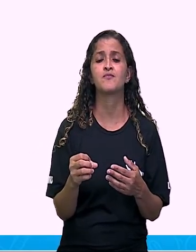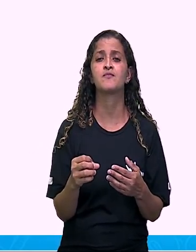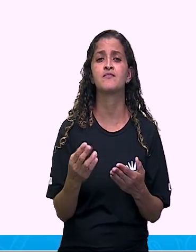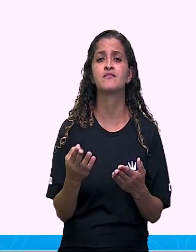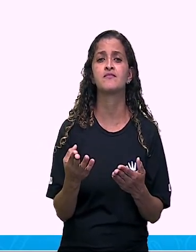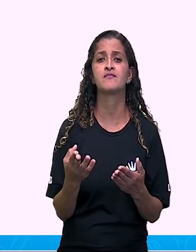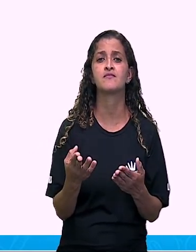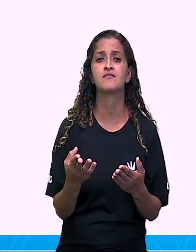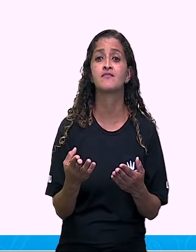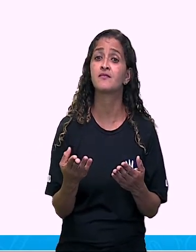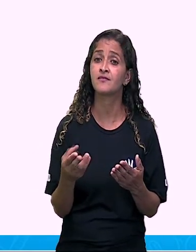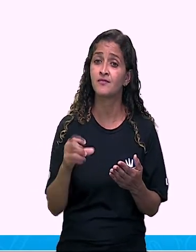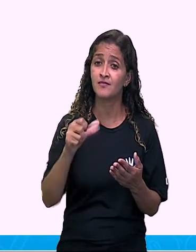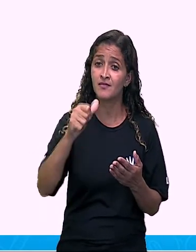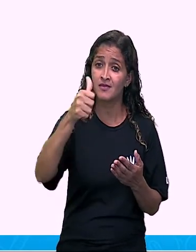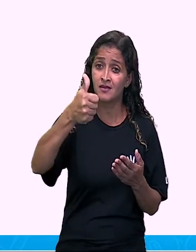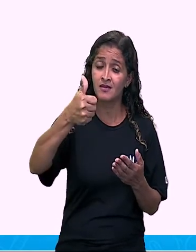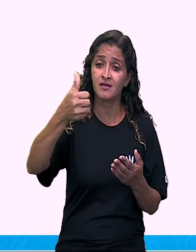Número 13.